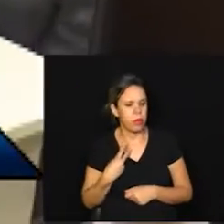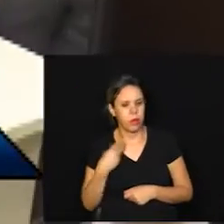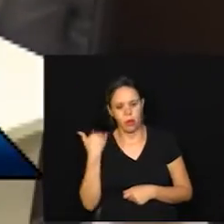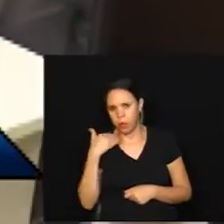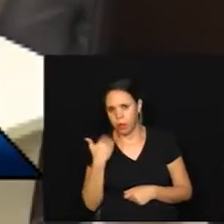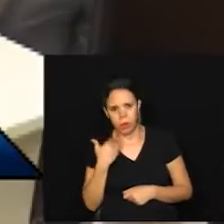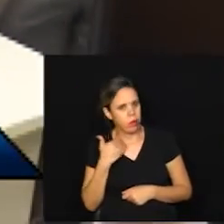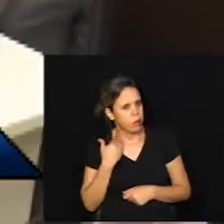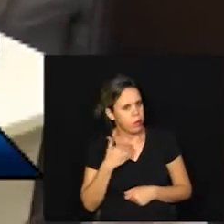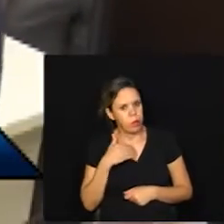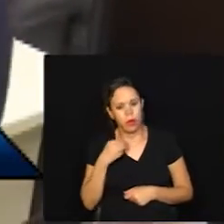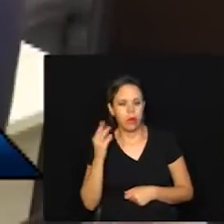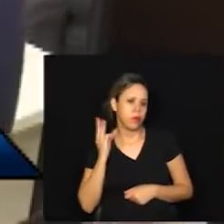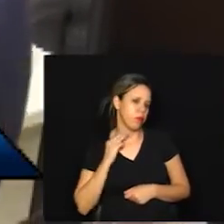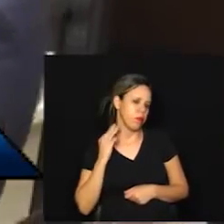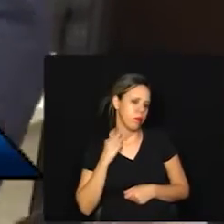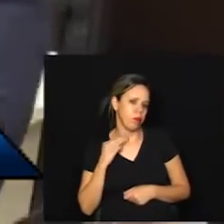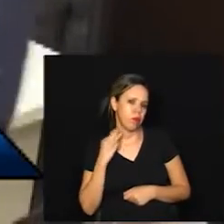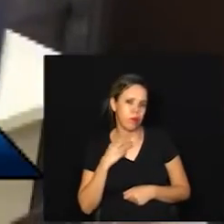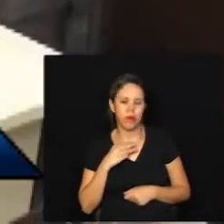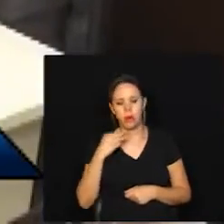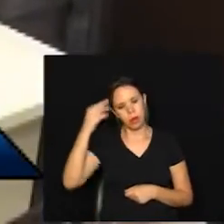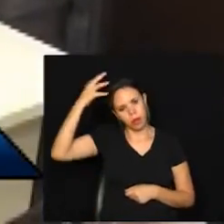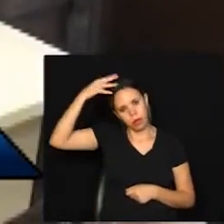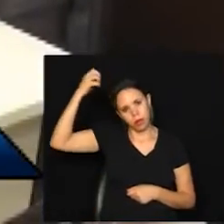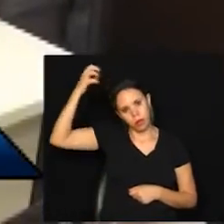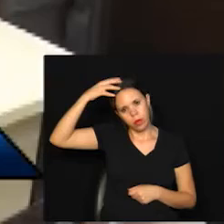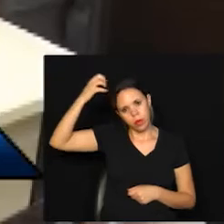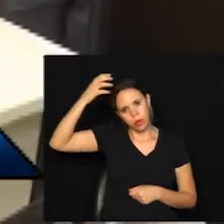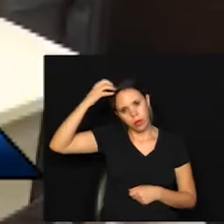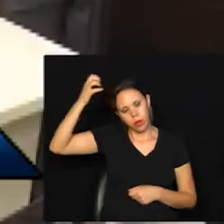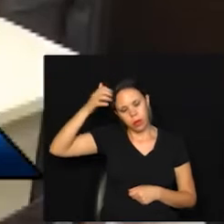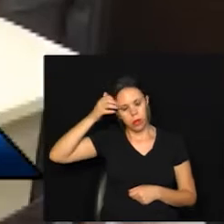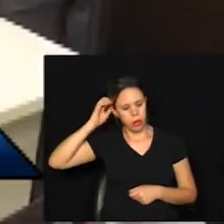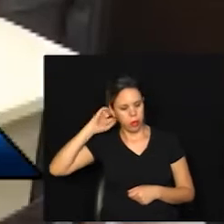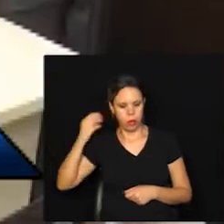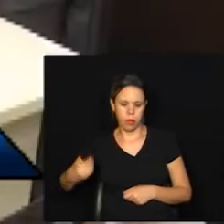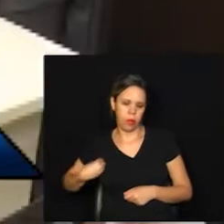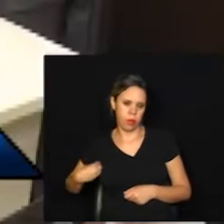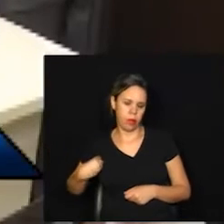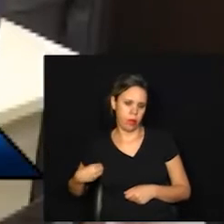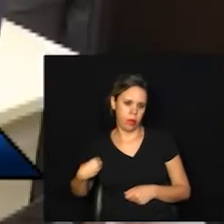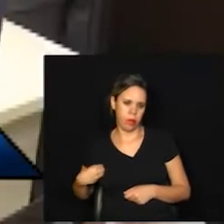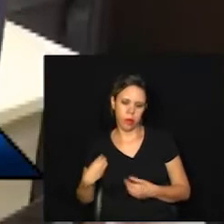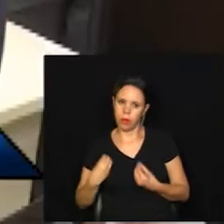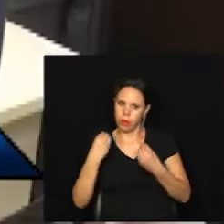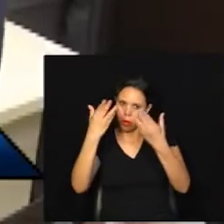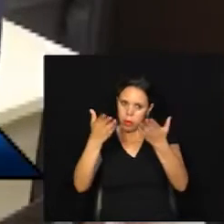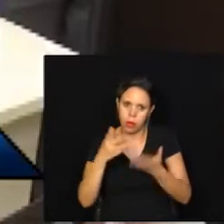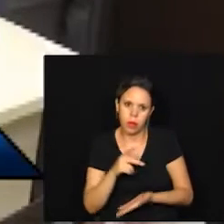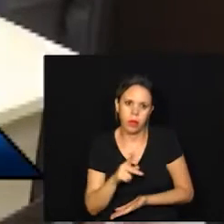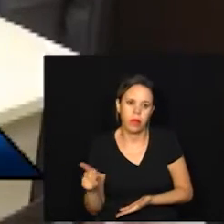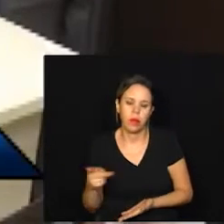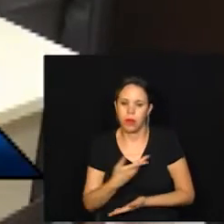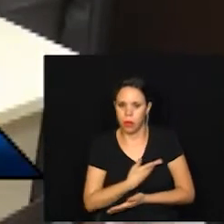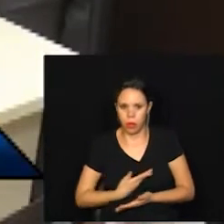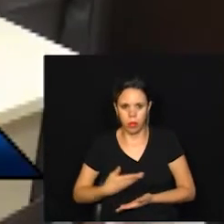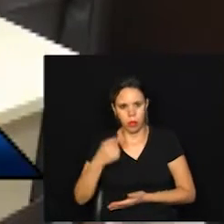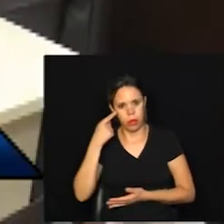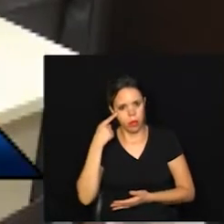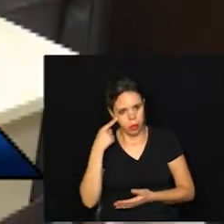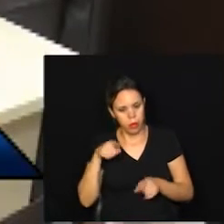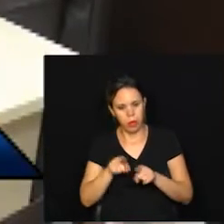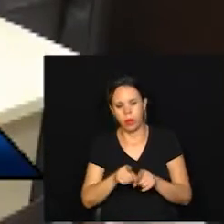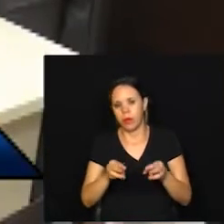Conte, Cecílio e o Jair da Farmácia. Nós estaremos encaminhando para Vossa Excelência e ao governador do estado